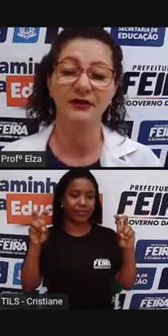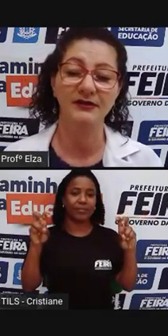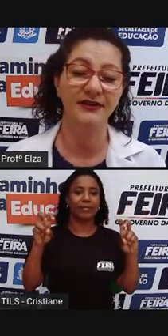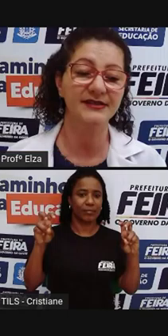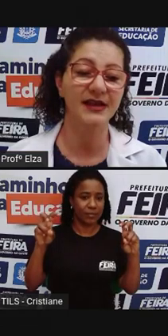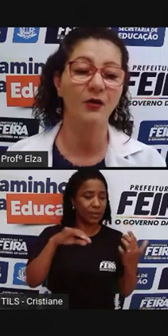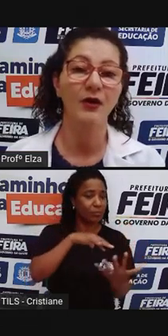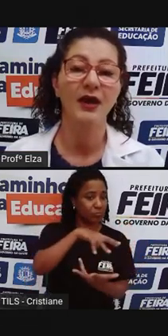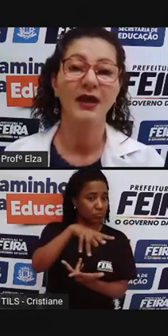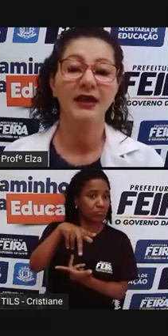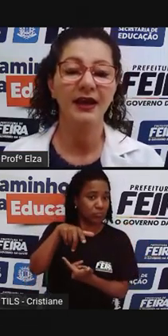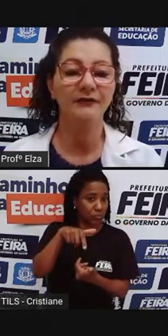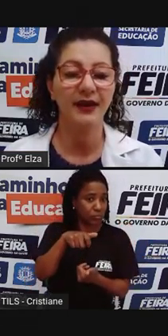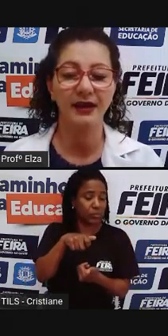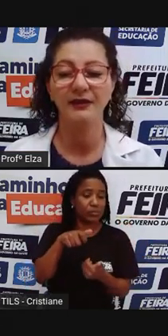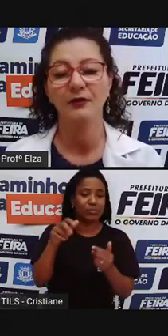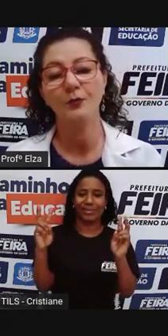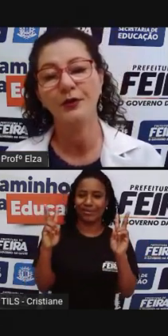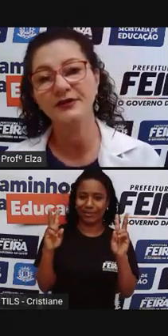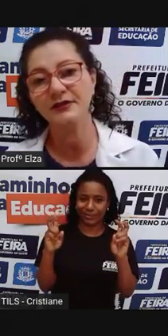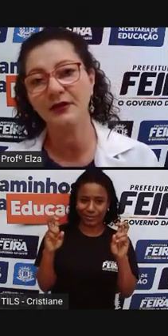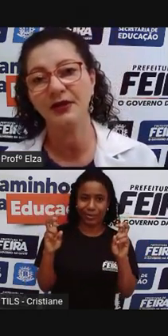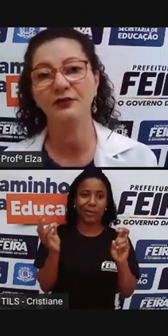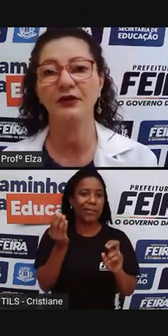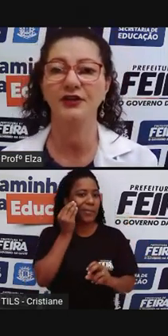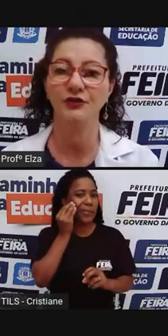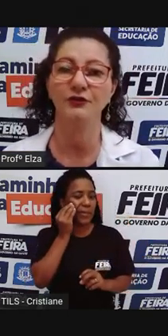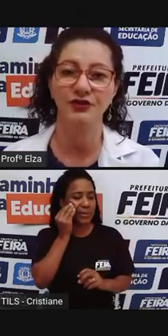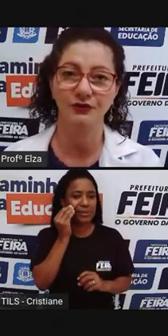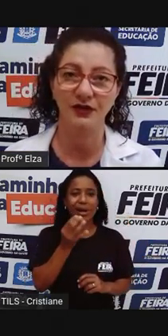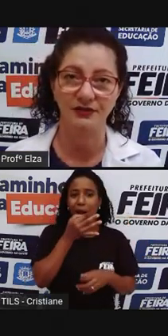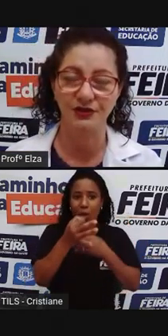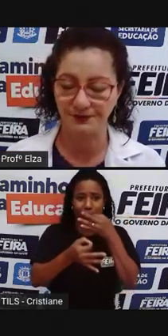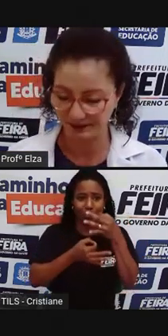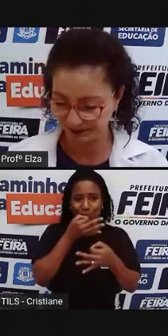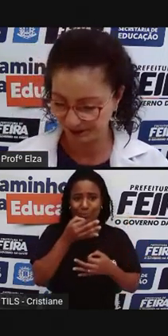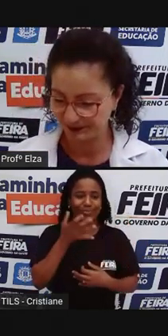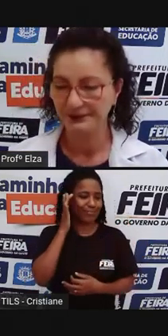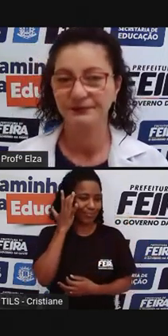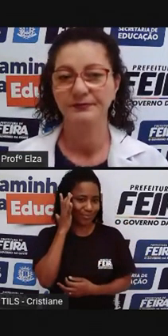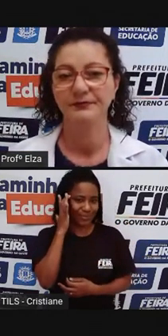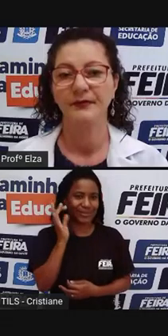global e transversal, que revele o posicionamento crítico do estudante.